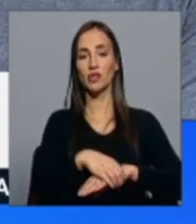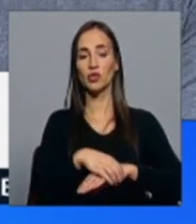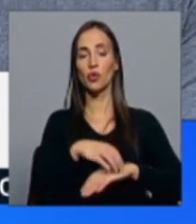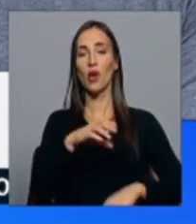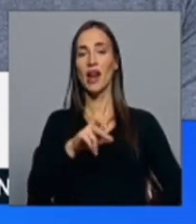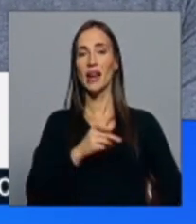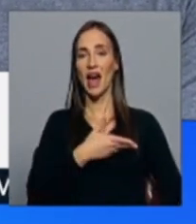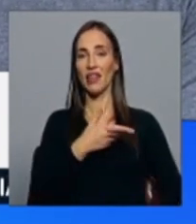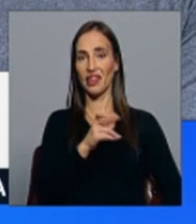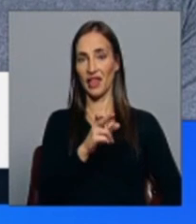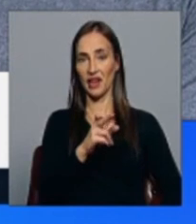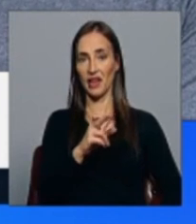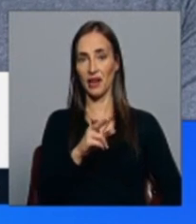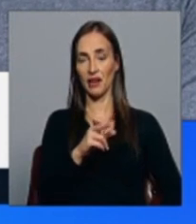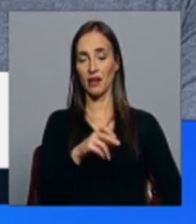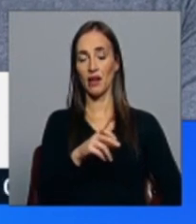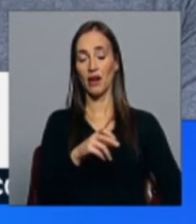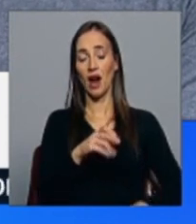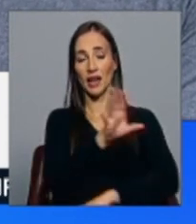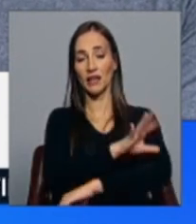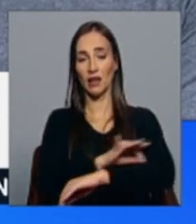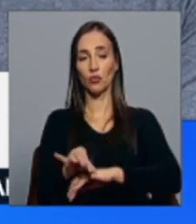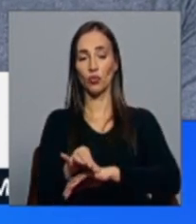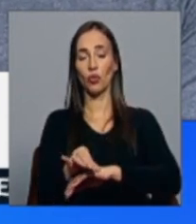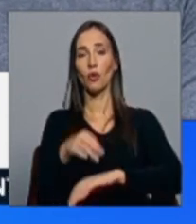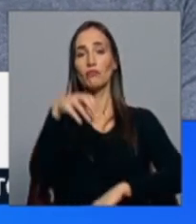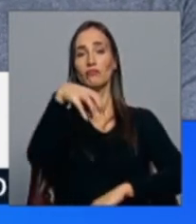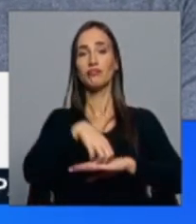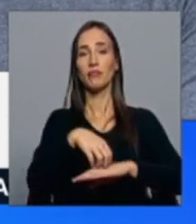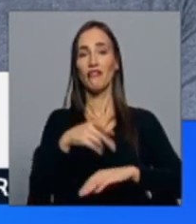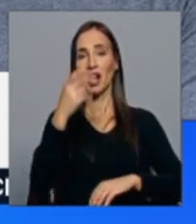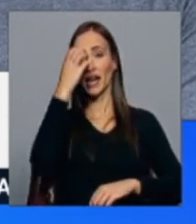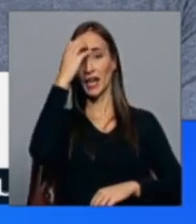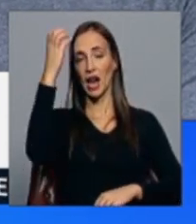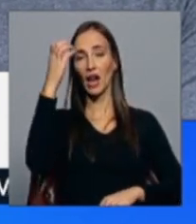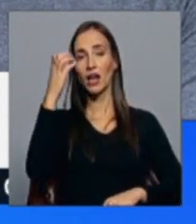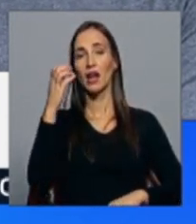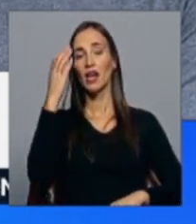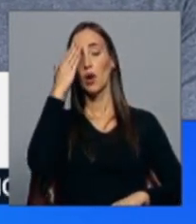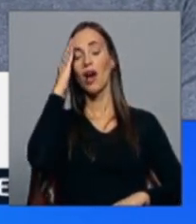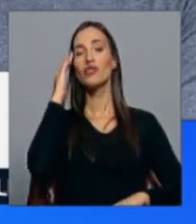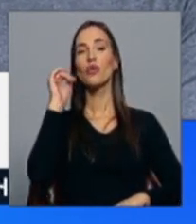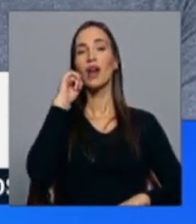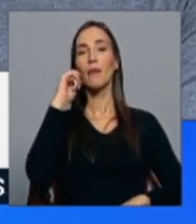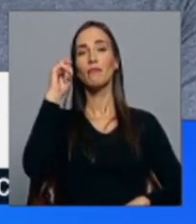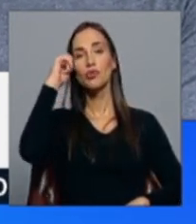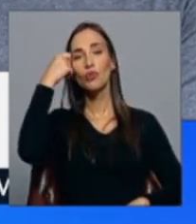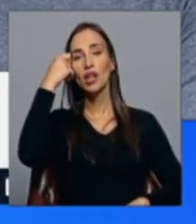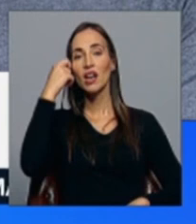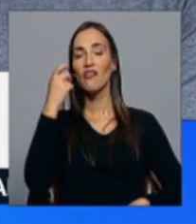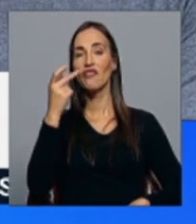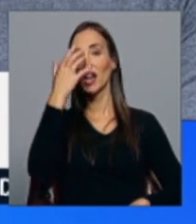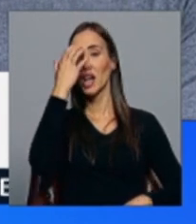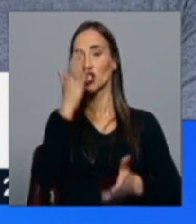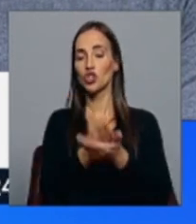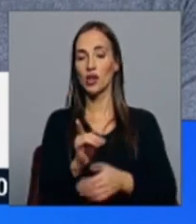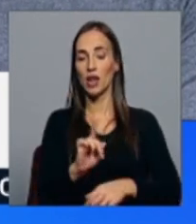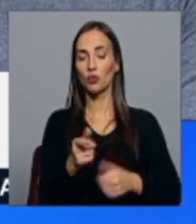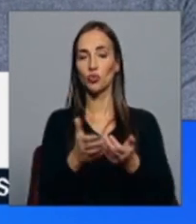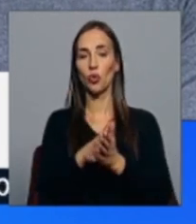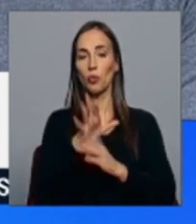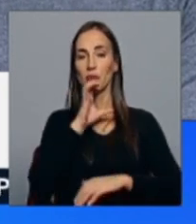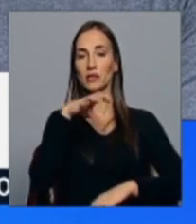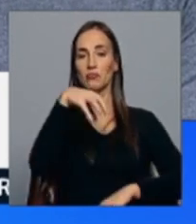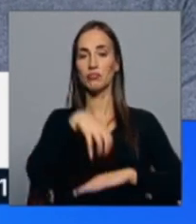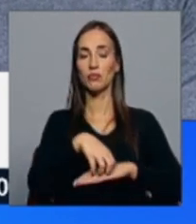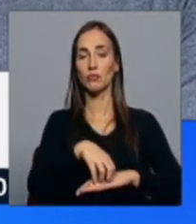aqui Pet era uma obra em Vila Real mas eu acho que tem perna em Vila Real é o país a Portugal é um o Modernista estamos a